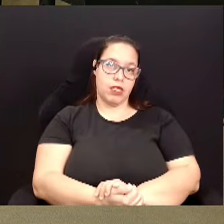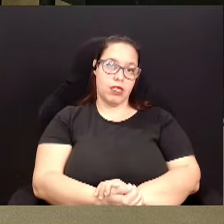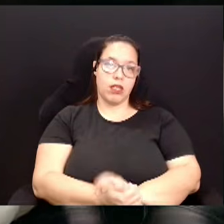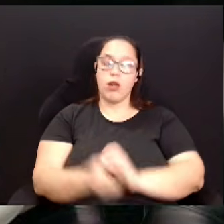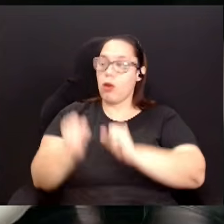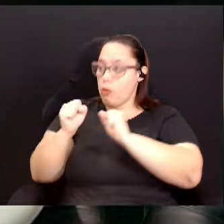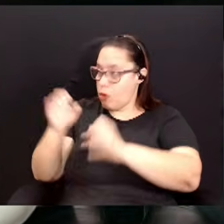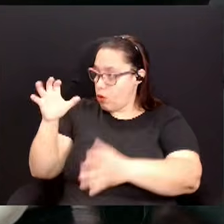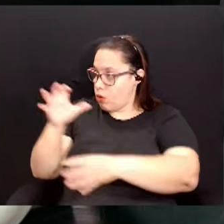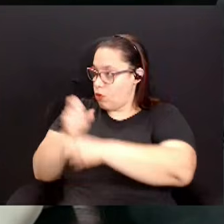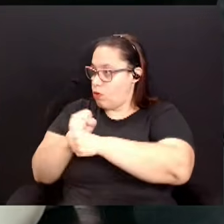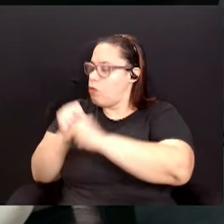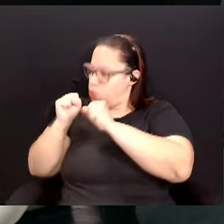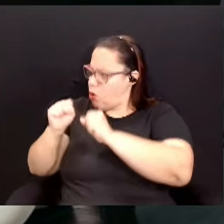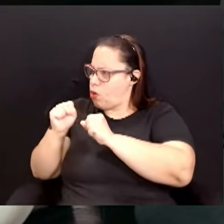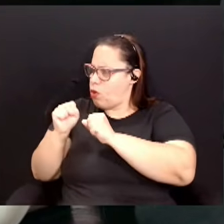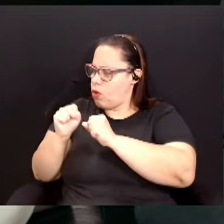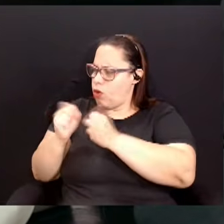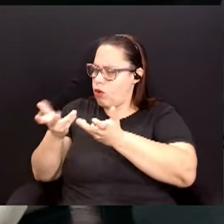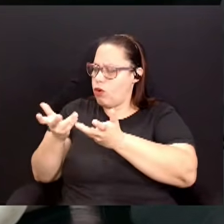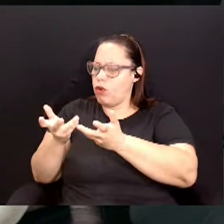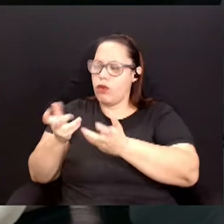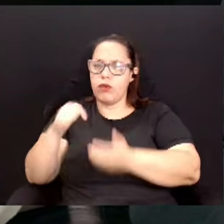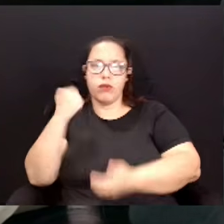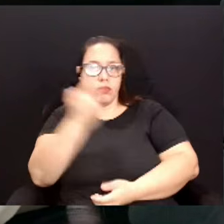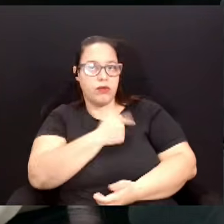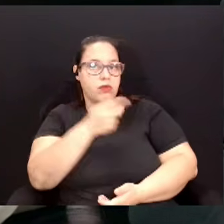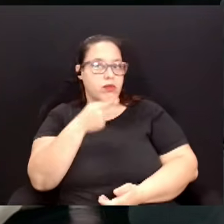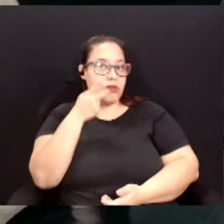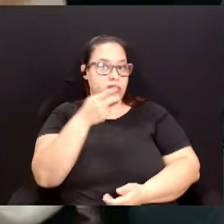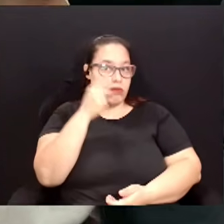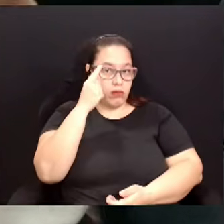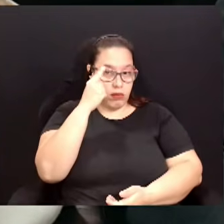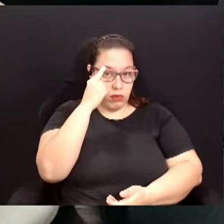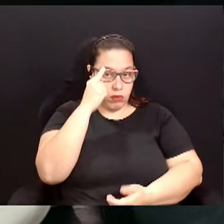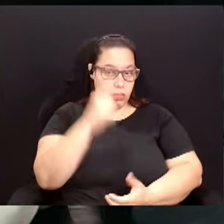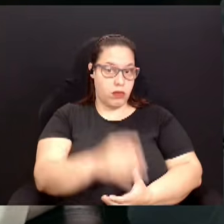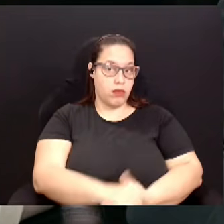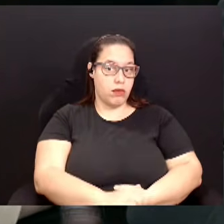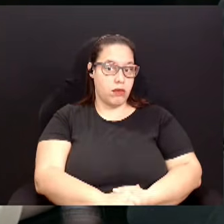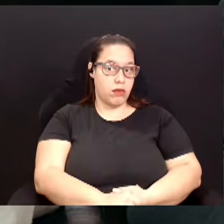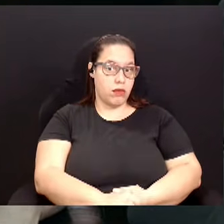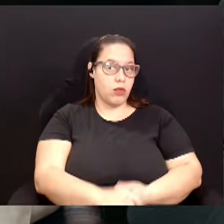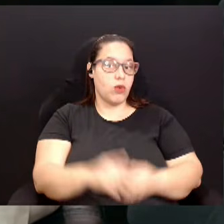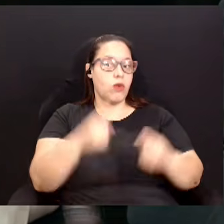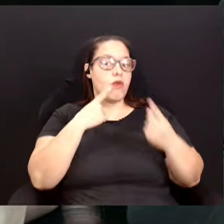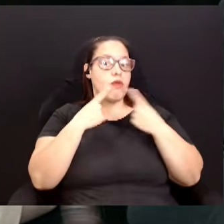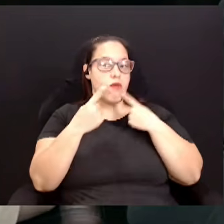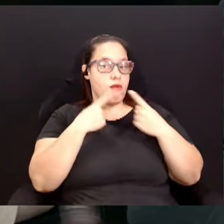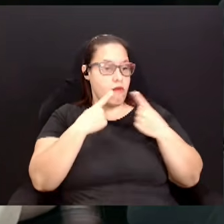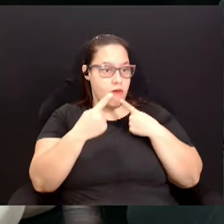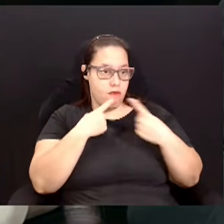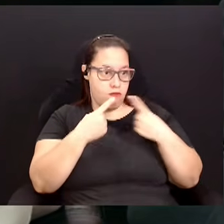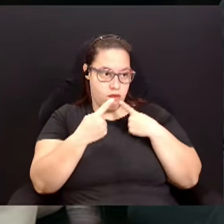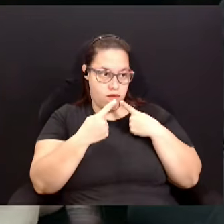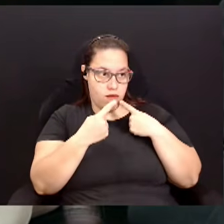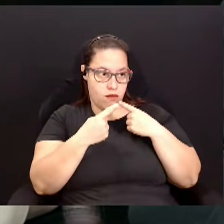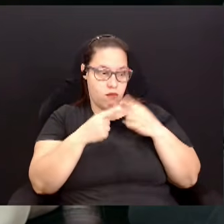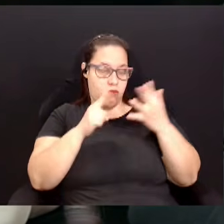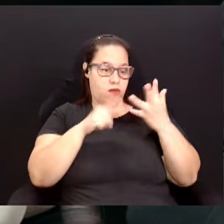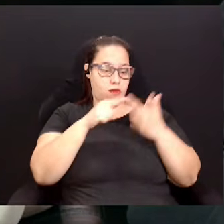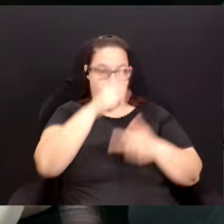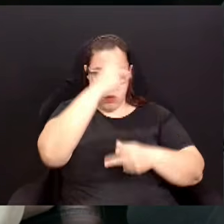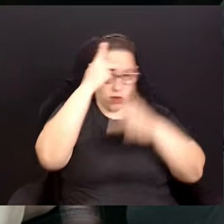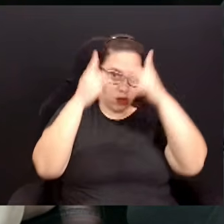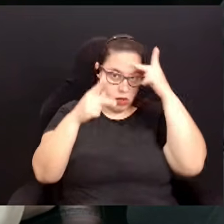favor. Quando a gente vai para um diálogo, né? O diálogo pressupõe várias pessoas, né? Pelo menos 2,